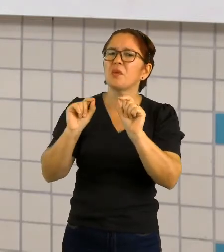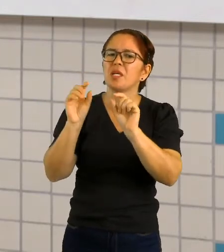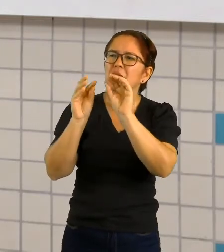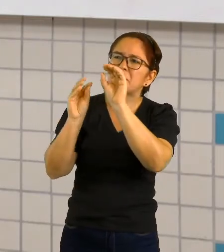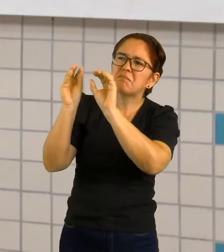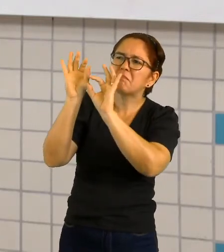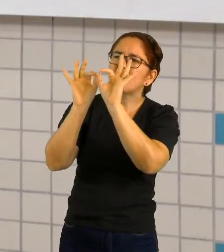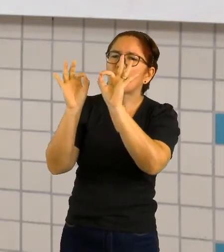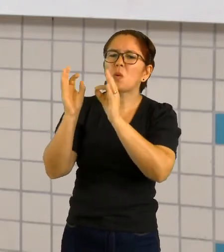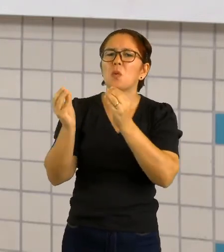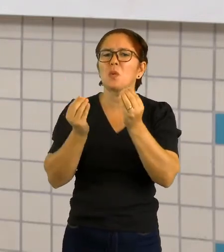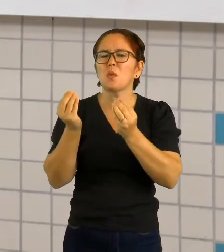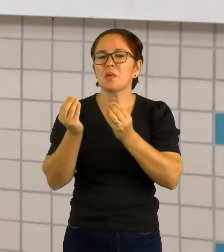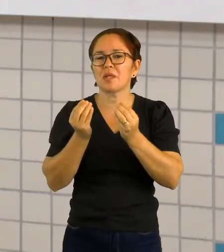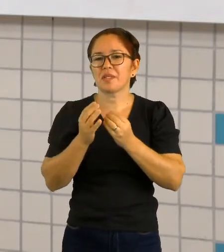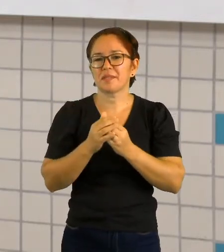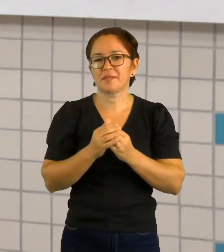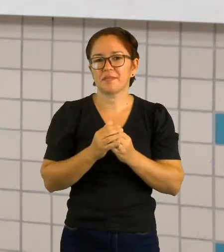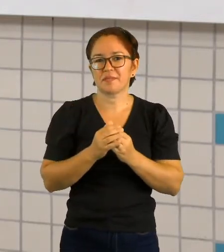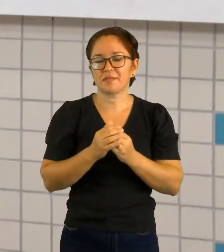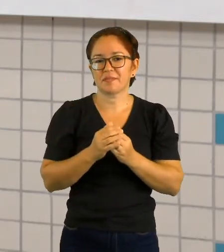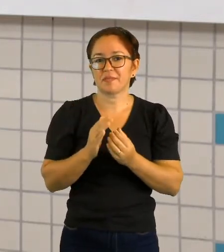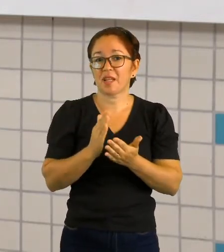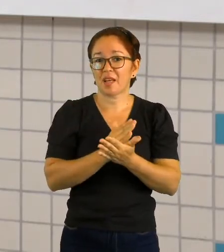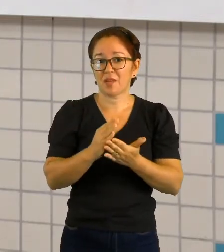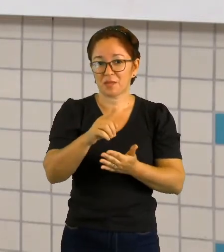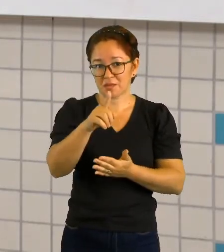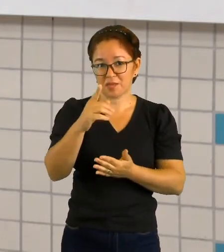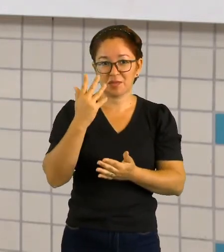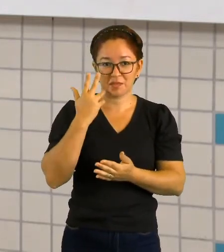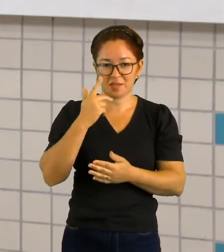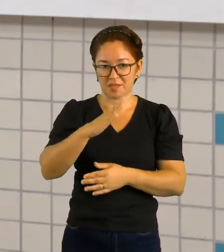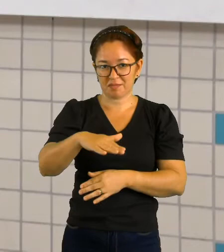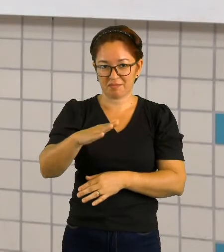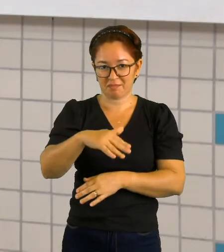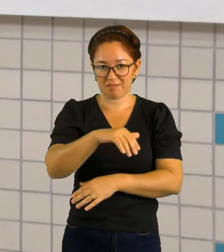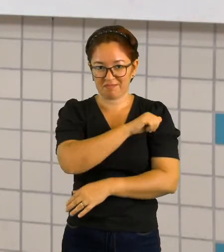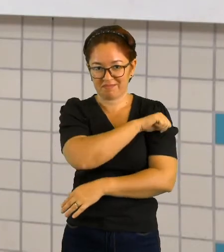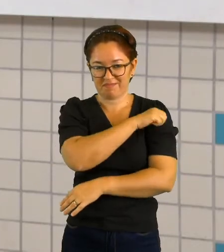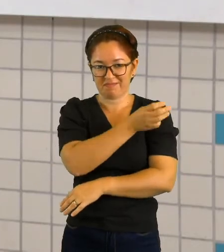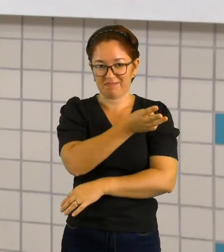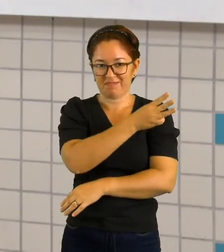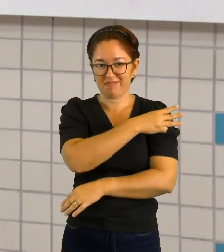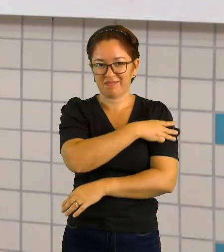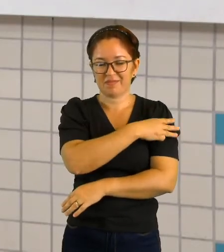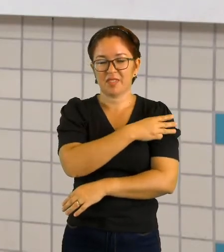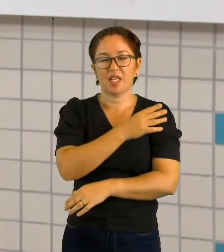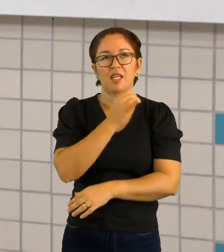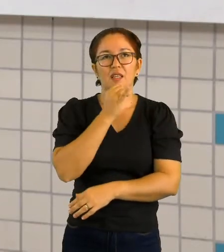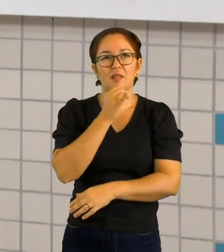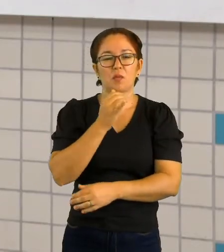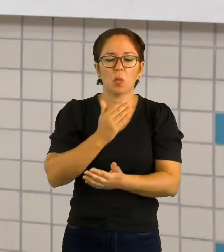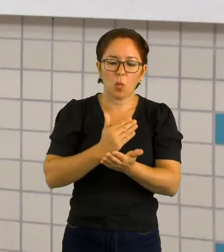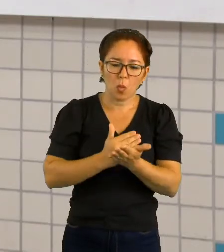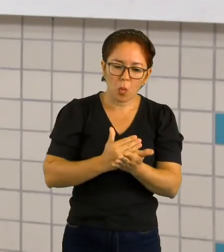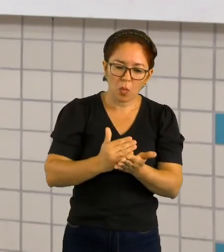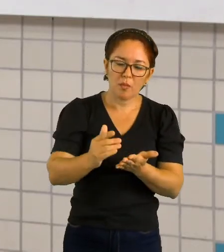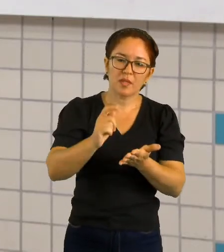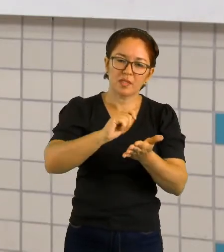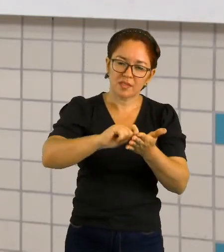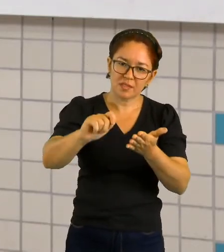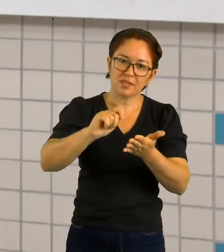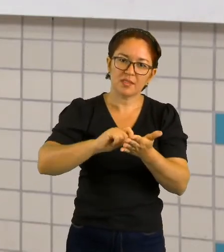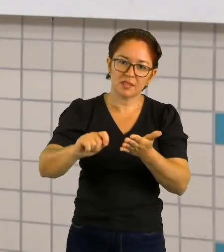É normal, alguns alunos do terceiro ano, que quando estão começando a desenvolver a habilidade da escrita,